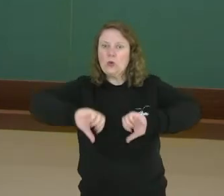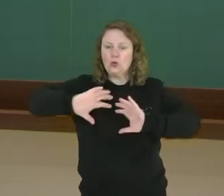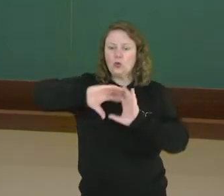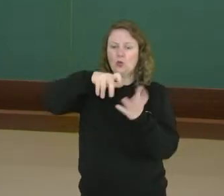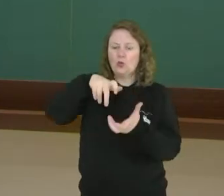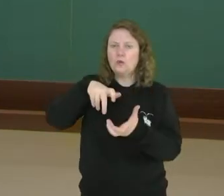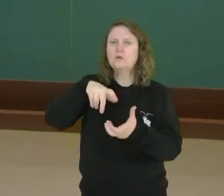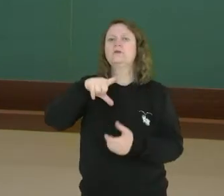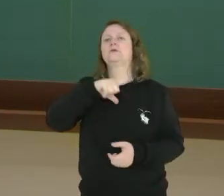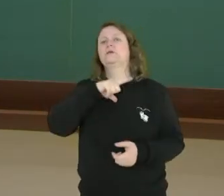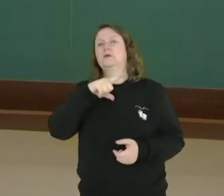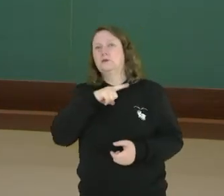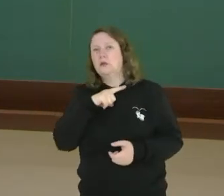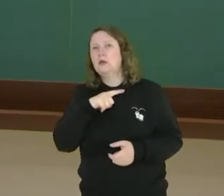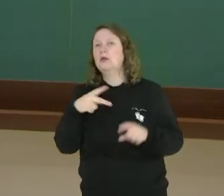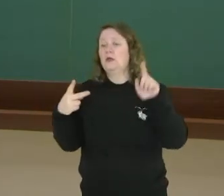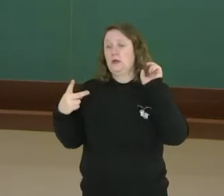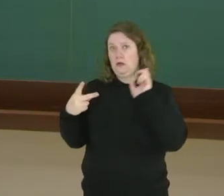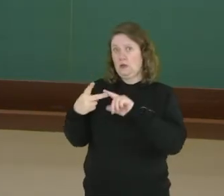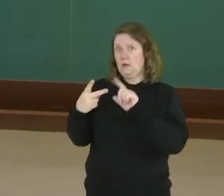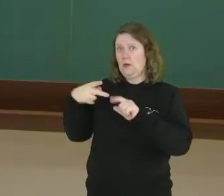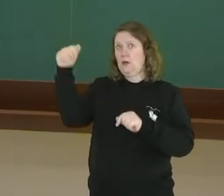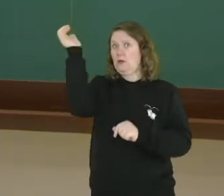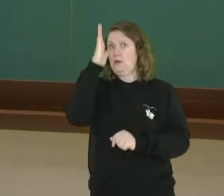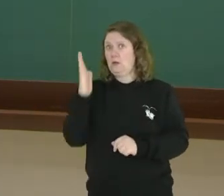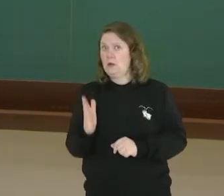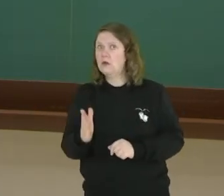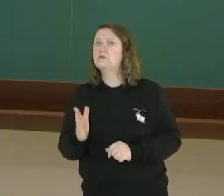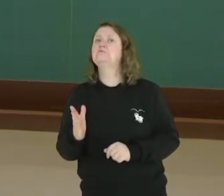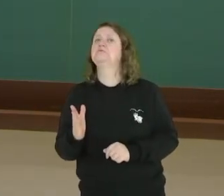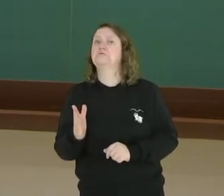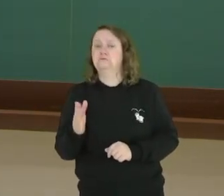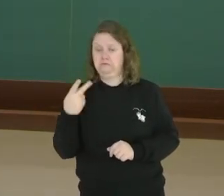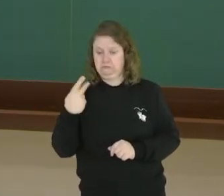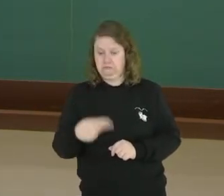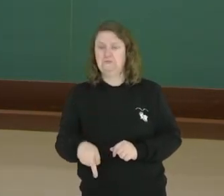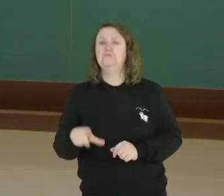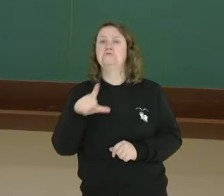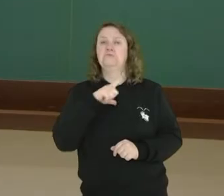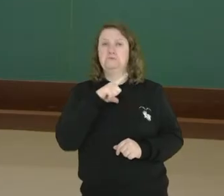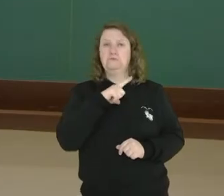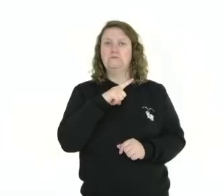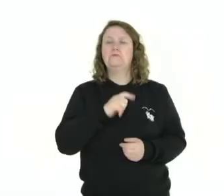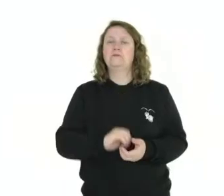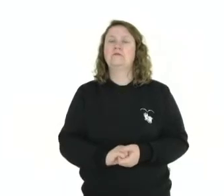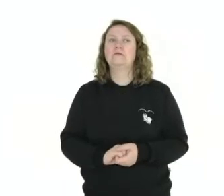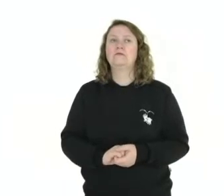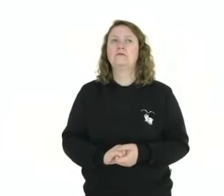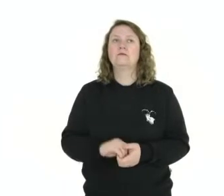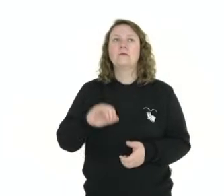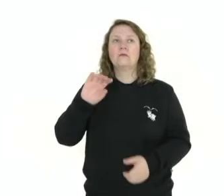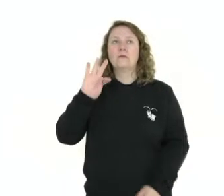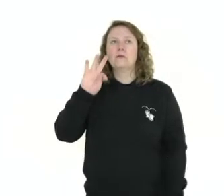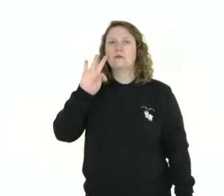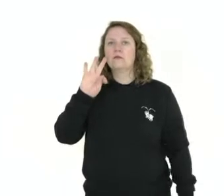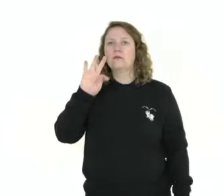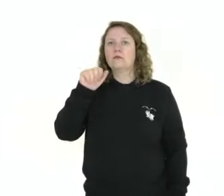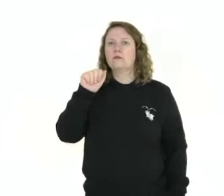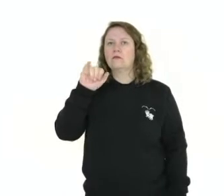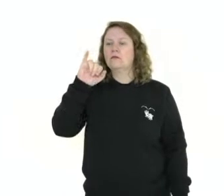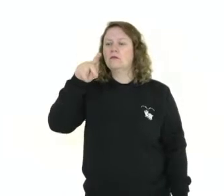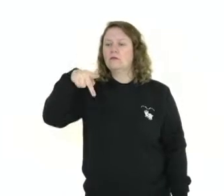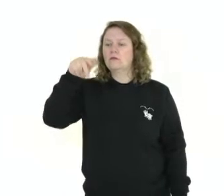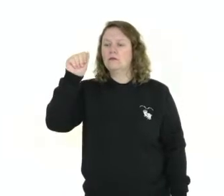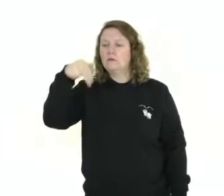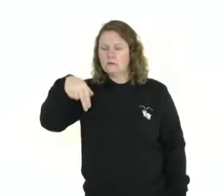venenosa do mundo e do Brasil. Vamos conferir? Bora lá então. A campeã mundial é a taipã do interior. Serpente que